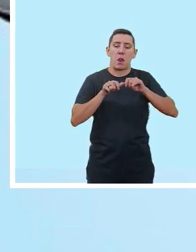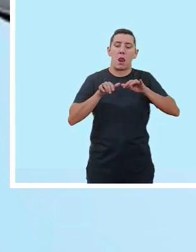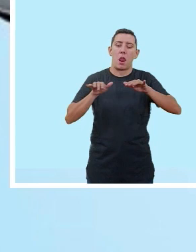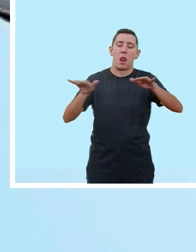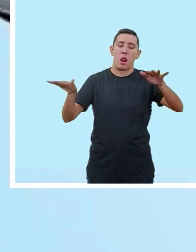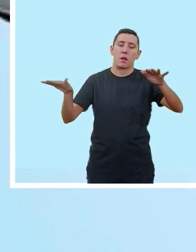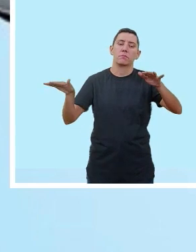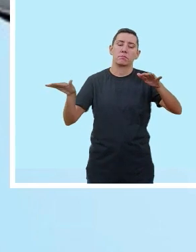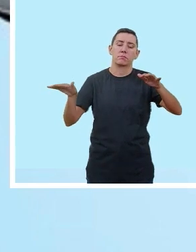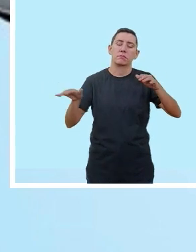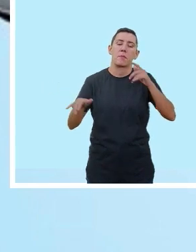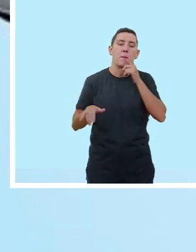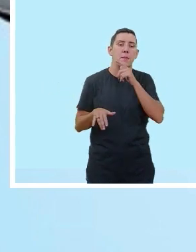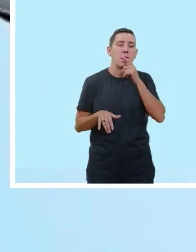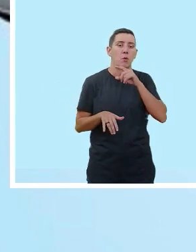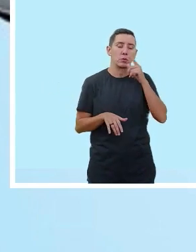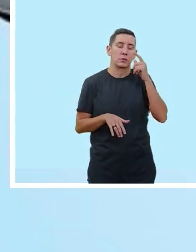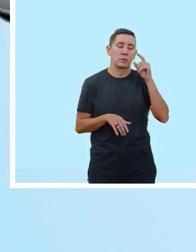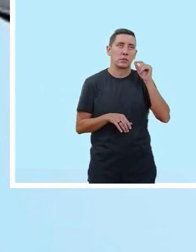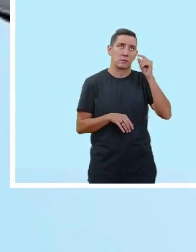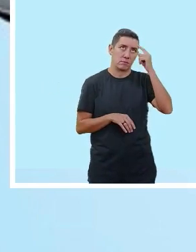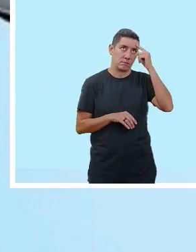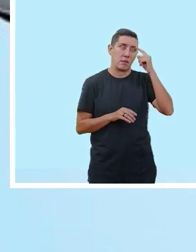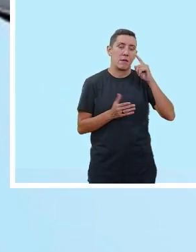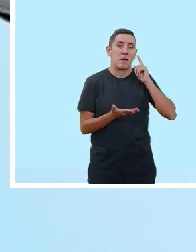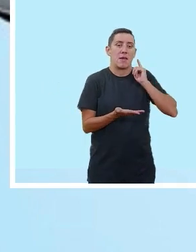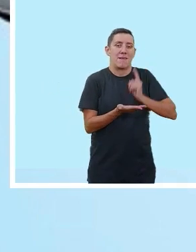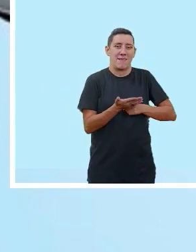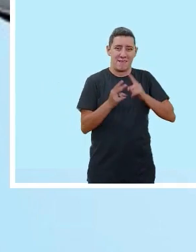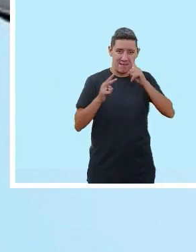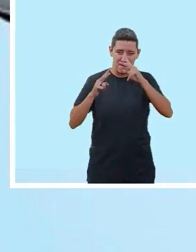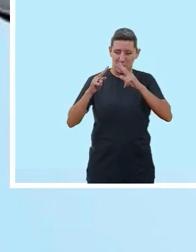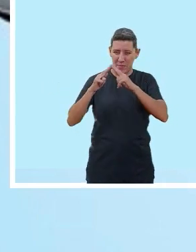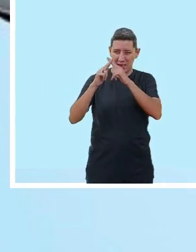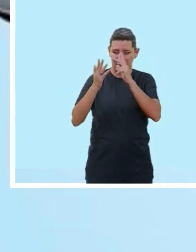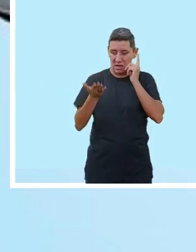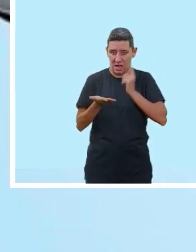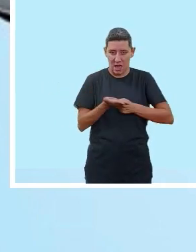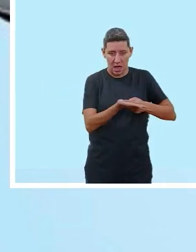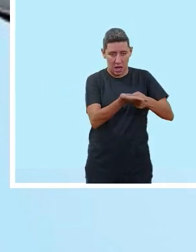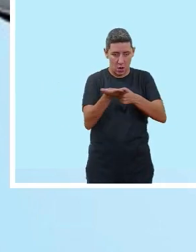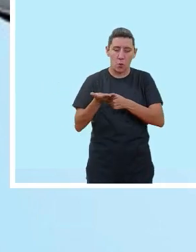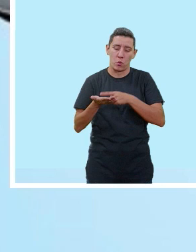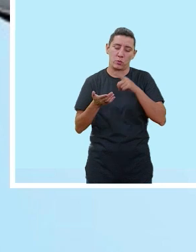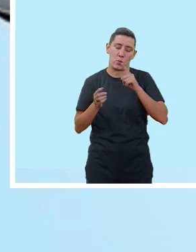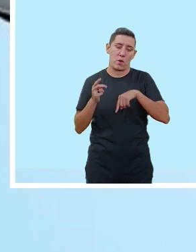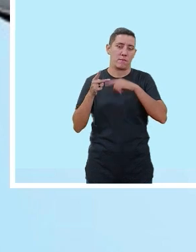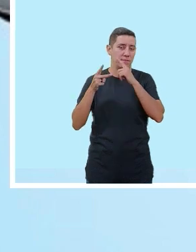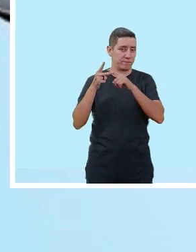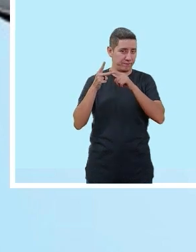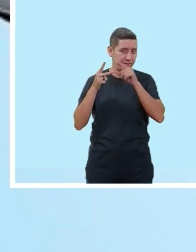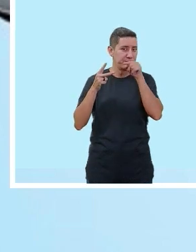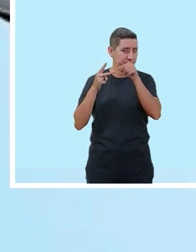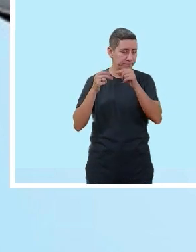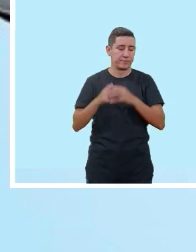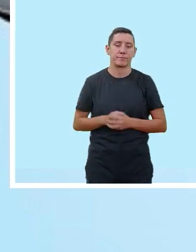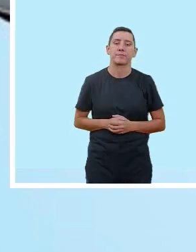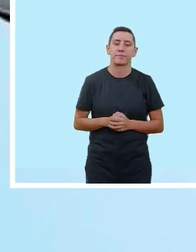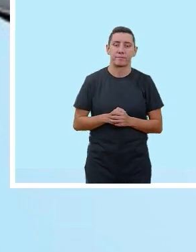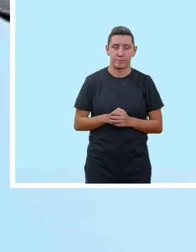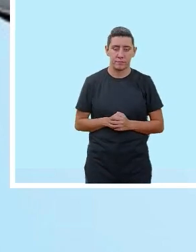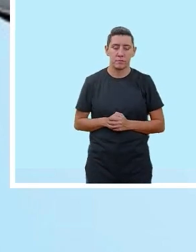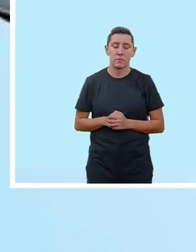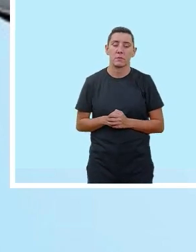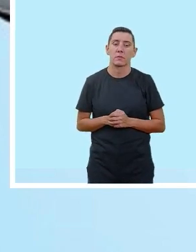atinja a meta que foi estabelecida no Acordo de Paris. Esse é o primeiro tópico. O segundo tópico realmente é que,